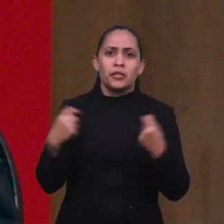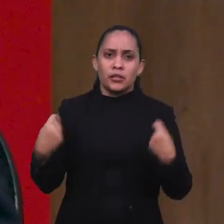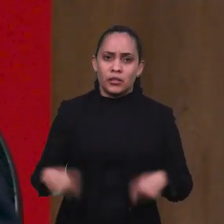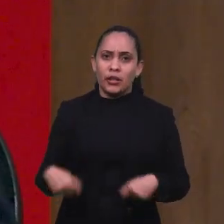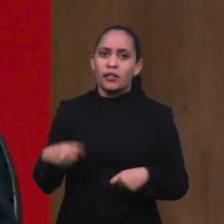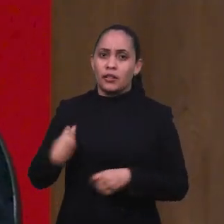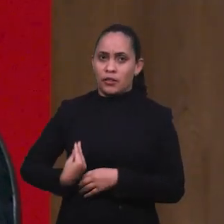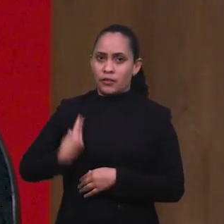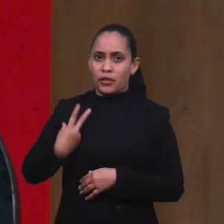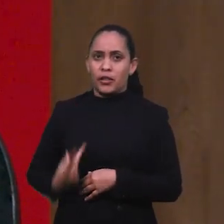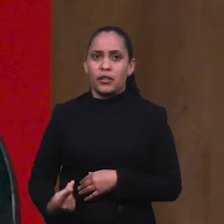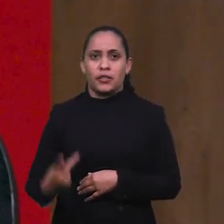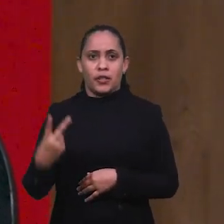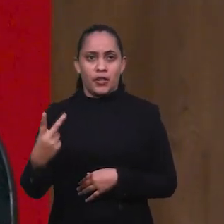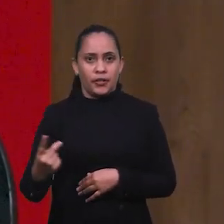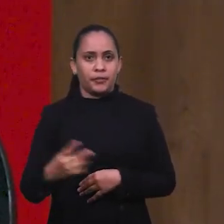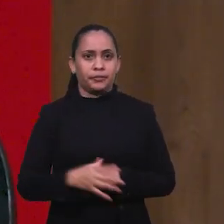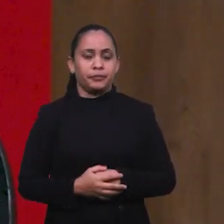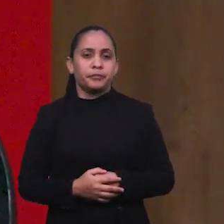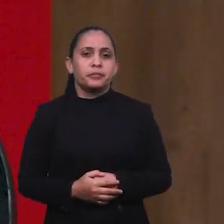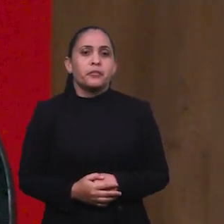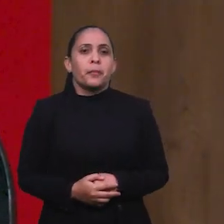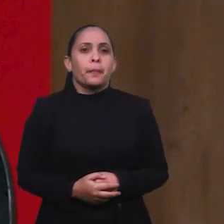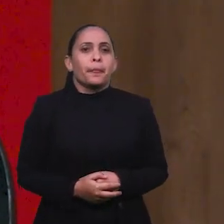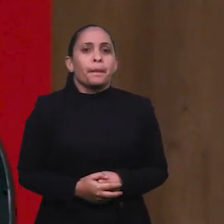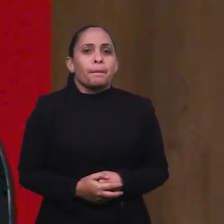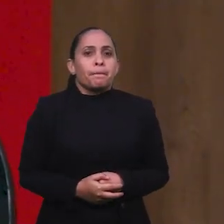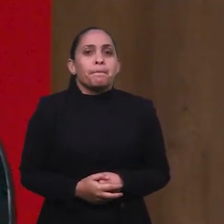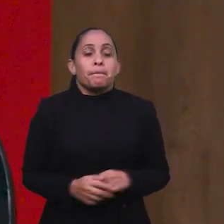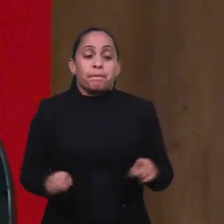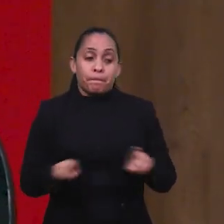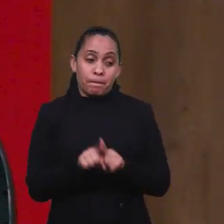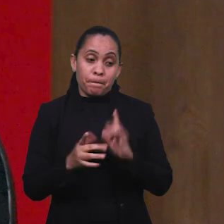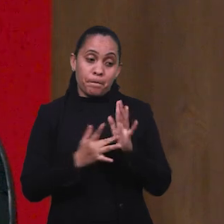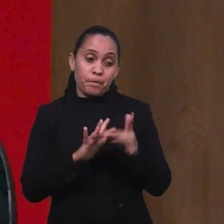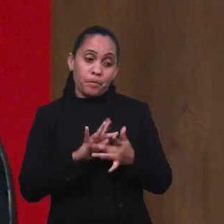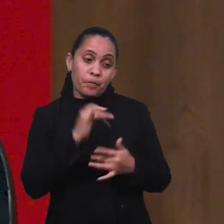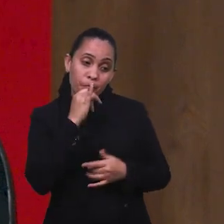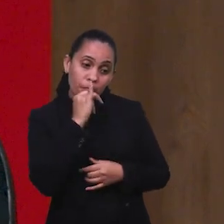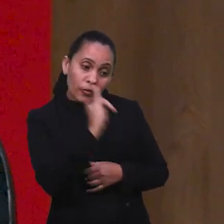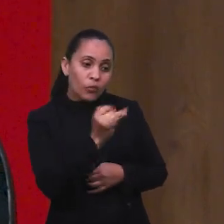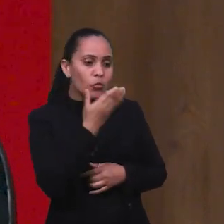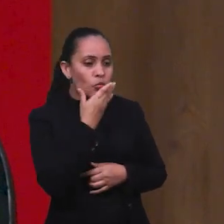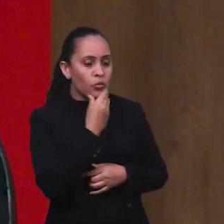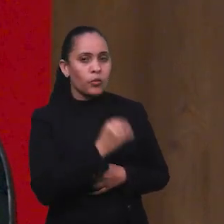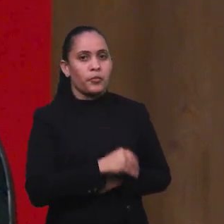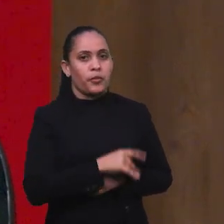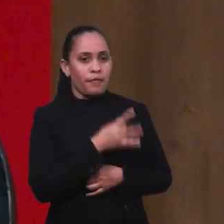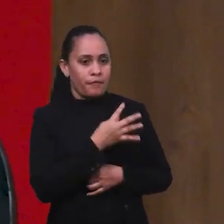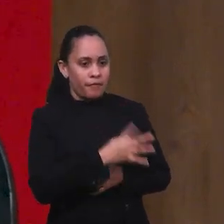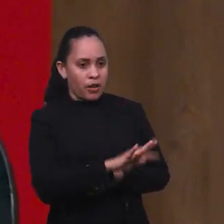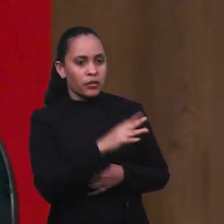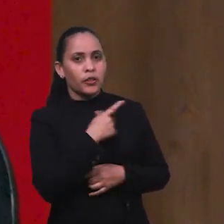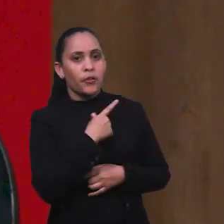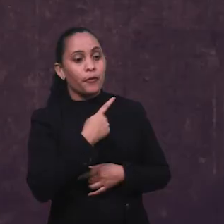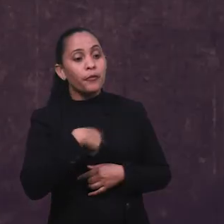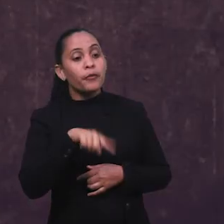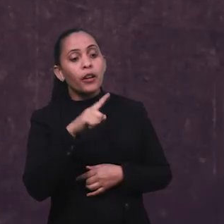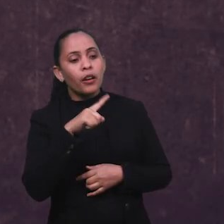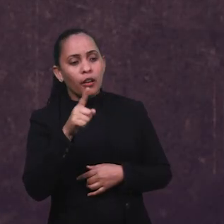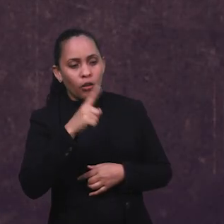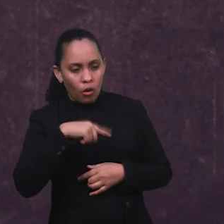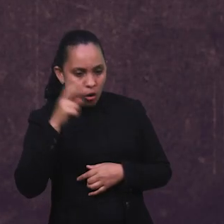vida eterna. Uma ocasião, Jesus falando aos fariseus, ele disse